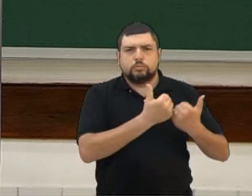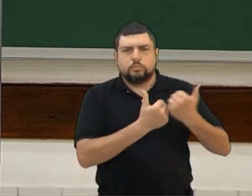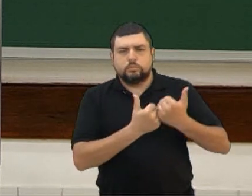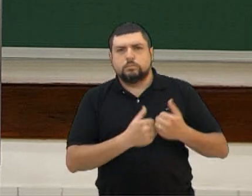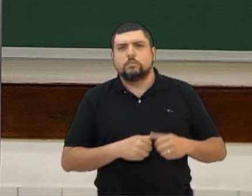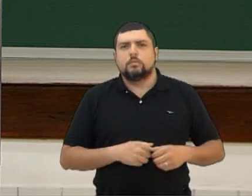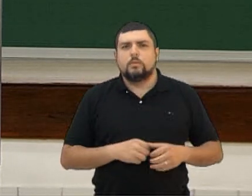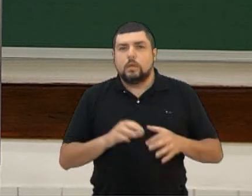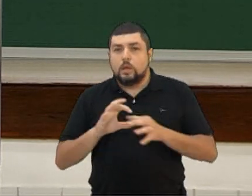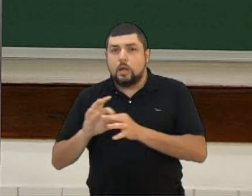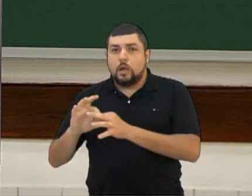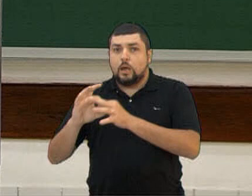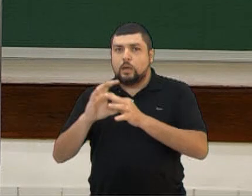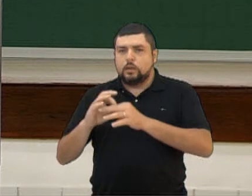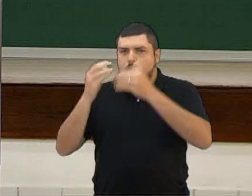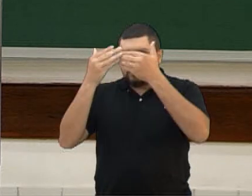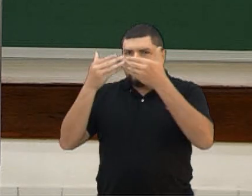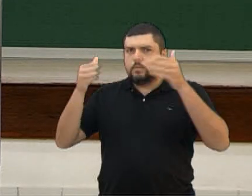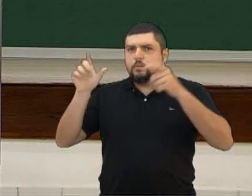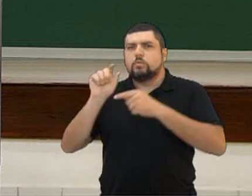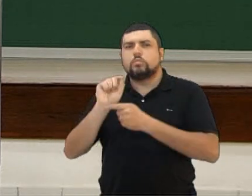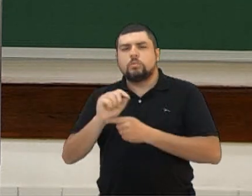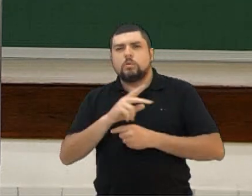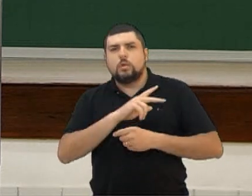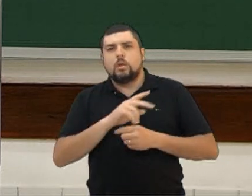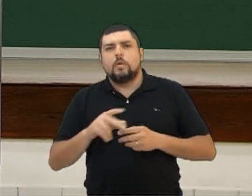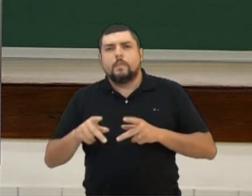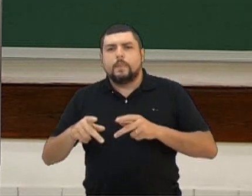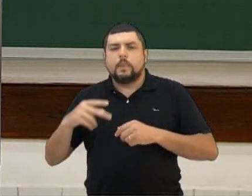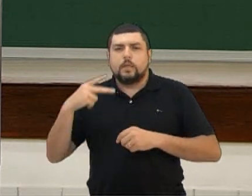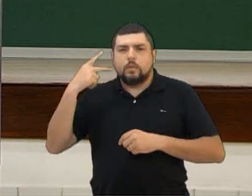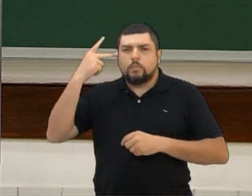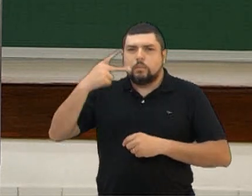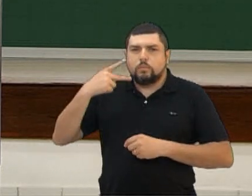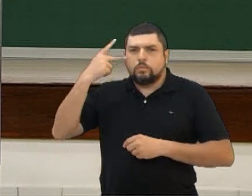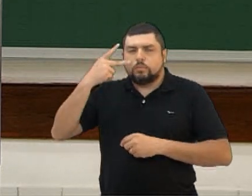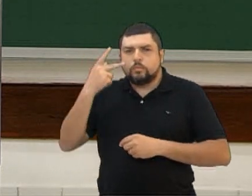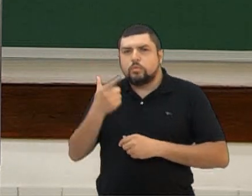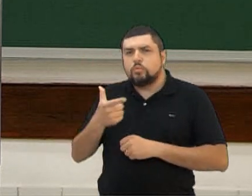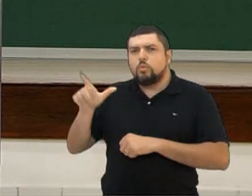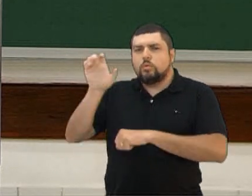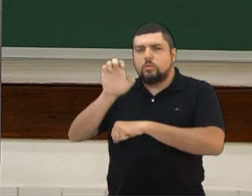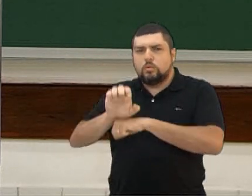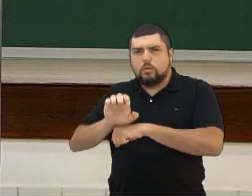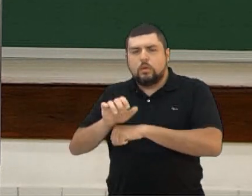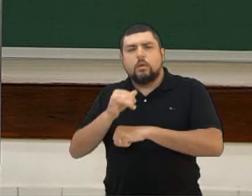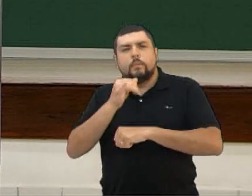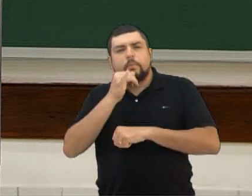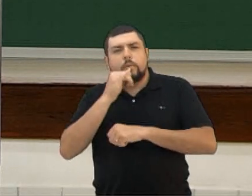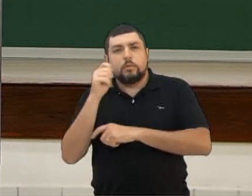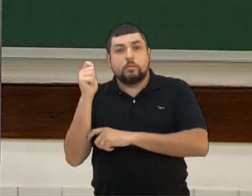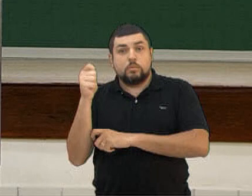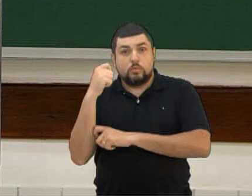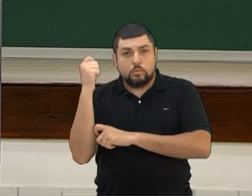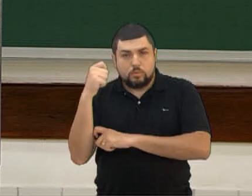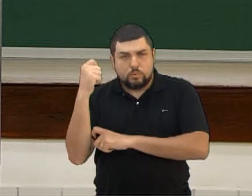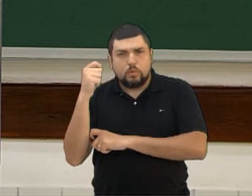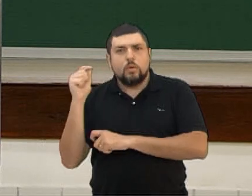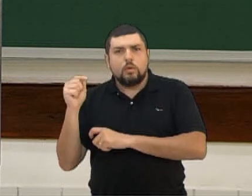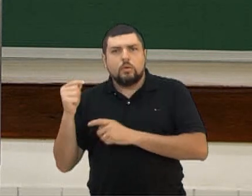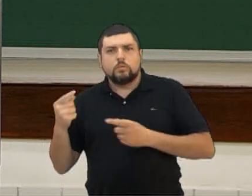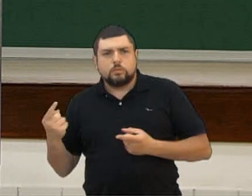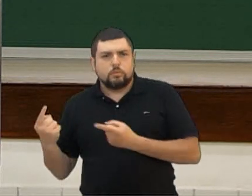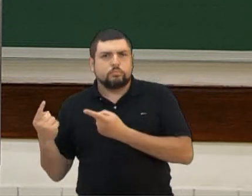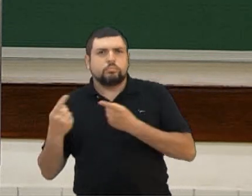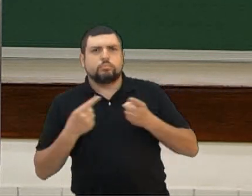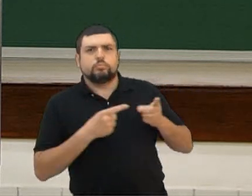uma união entre políticos de outros estados, como o Rio Grande do Sul, que reagiu à eleição